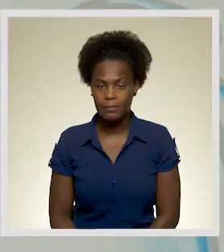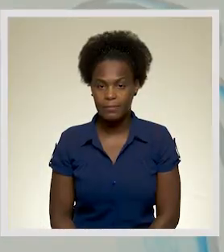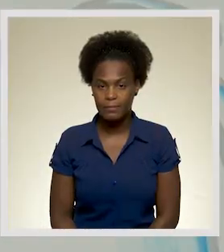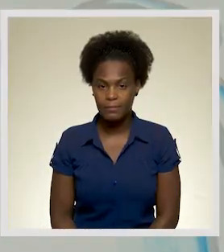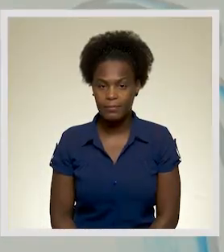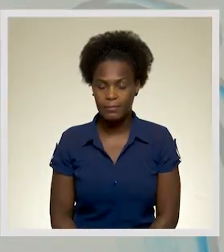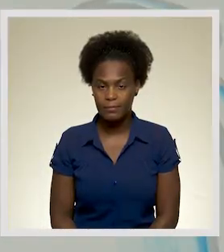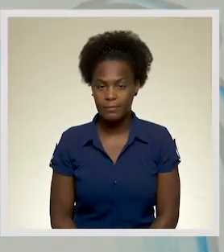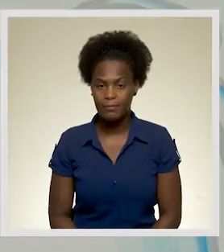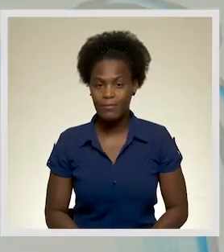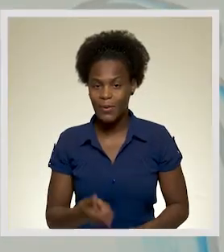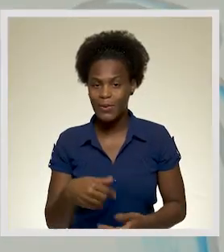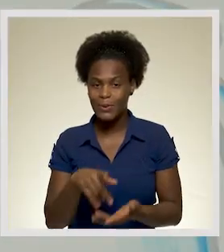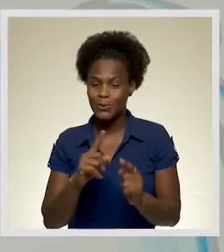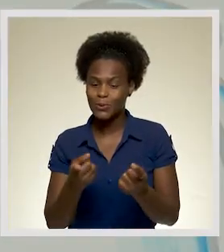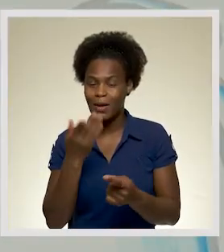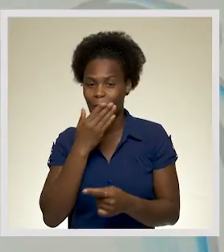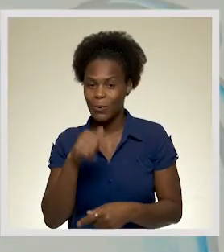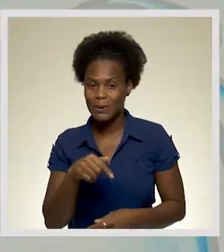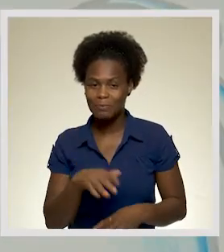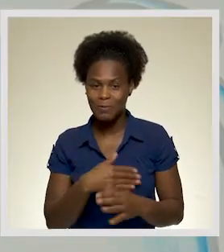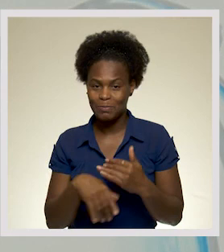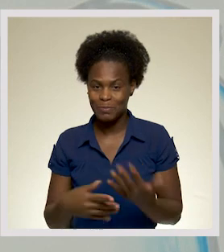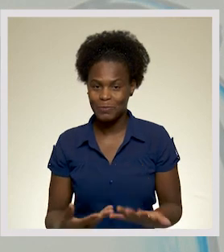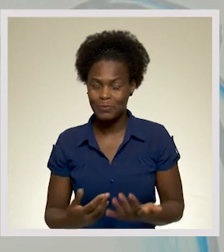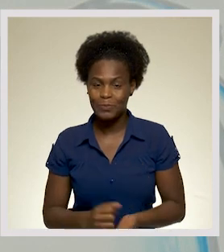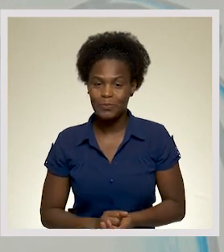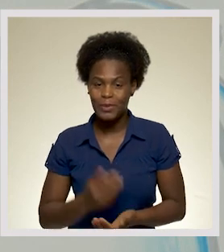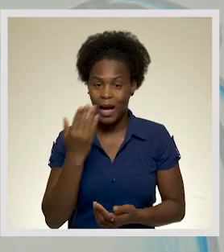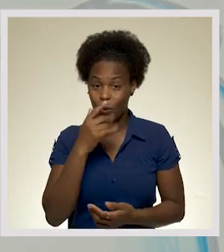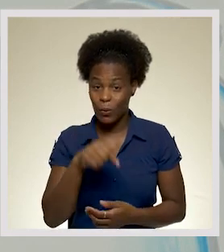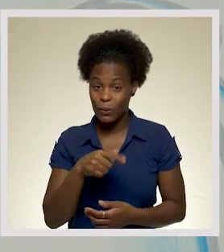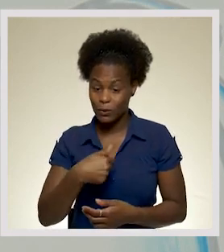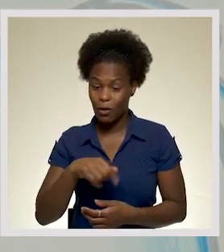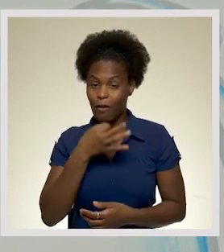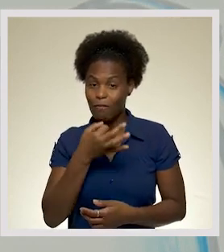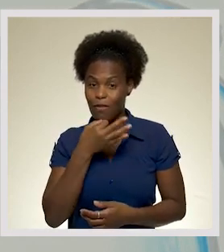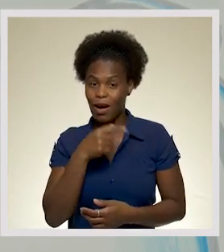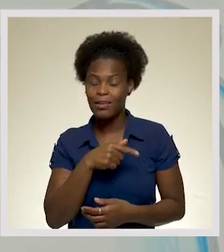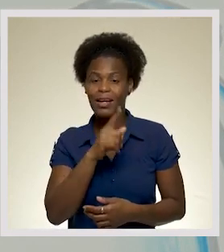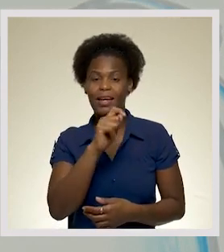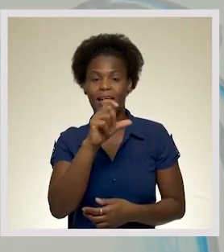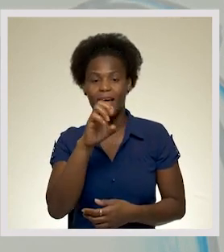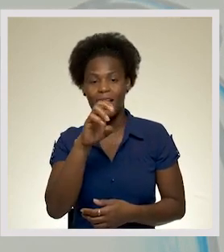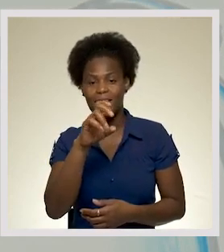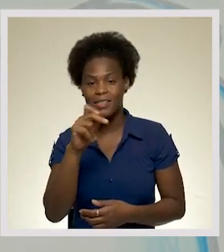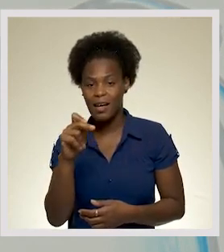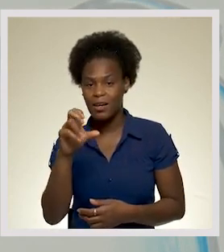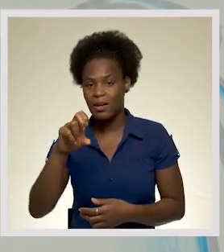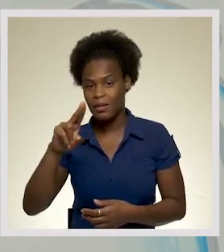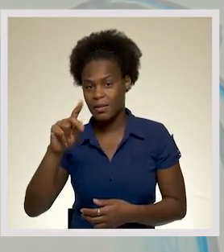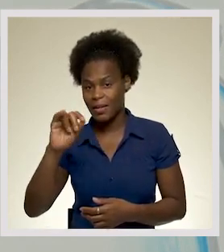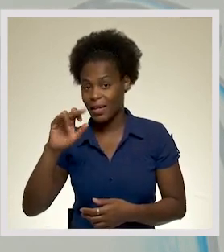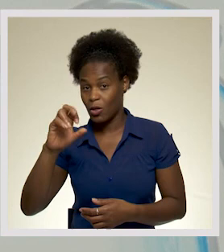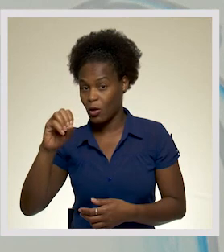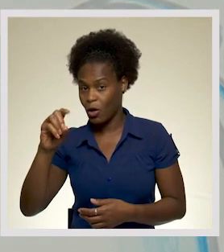Passemos ao resumo da aula de hoje. Na aula de hoje, falamos de Eça de Queiroz. Centralizamos o nosso estudo